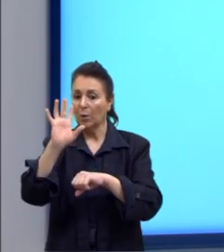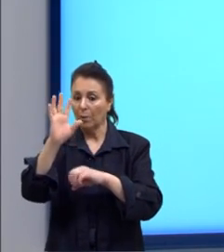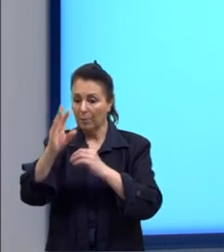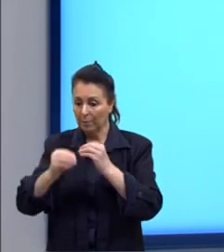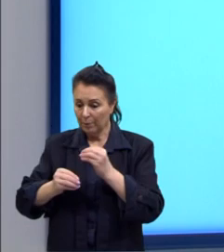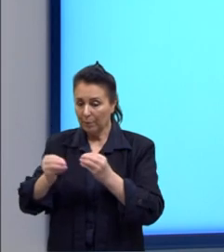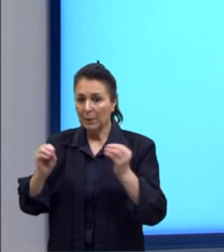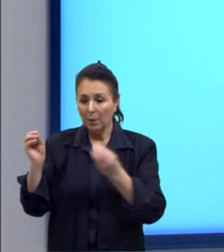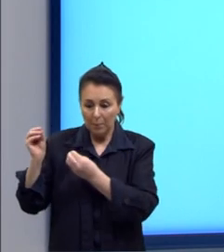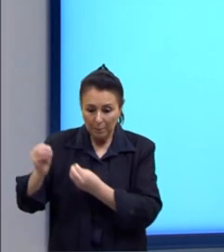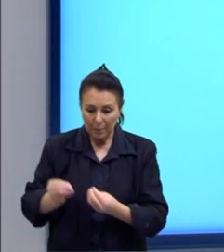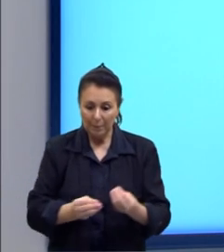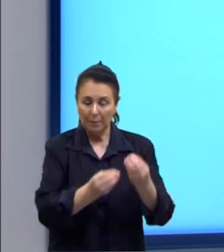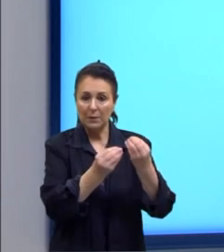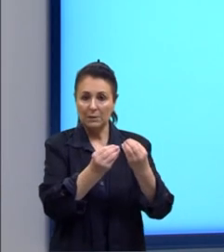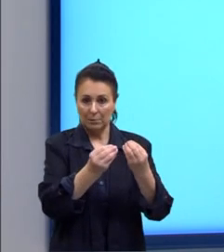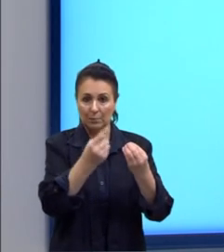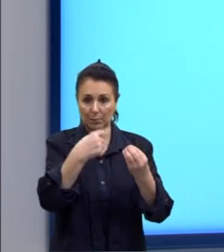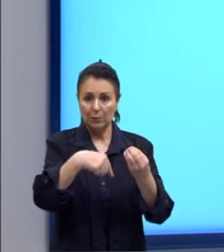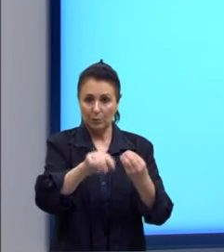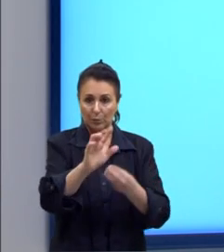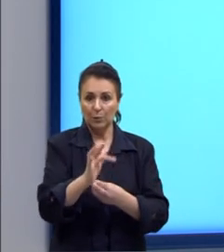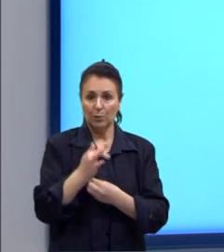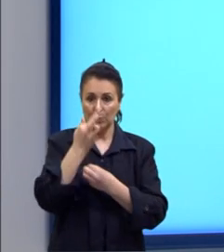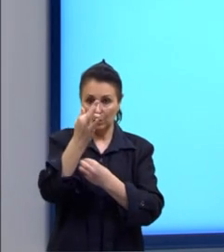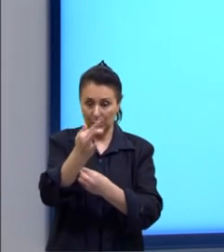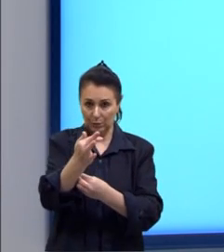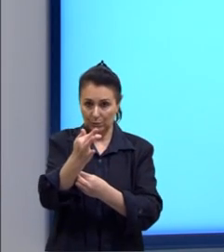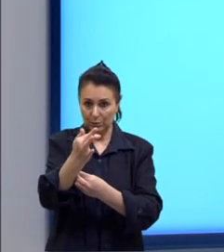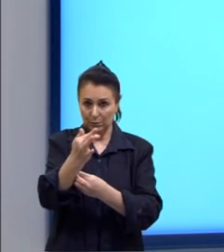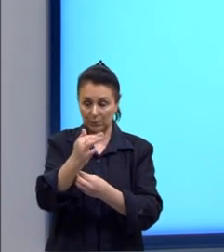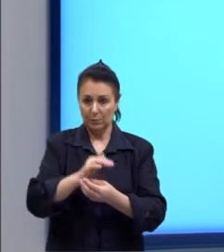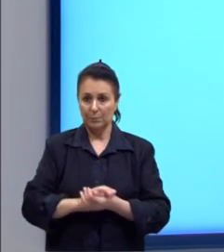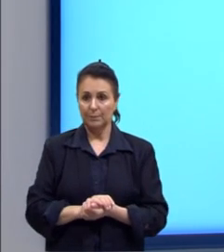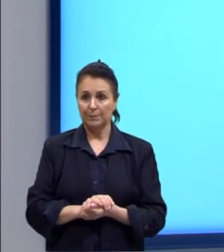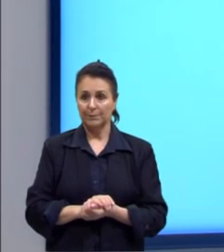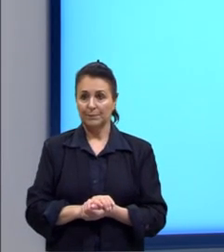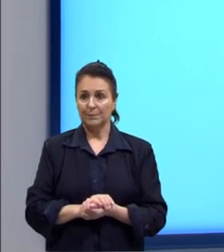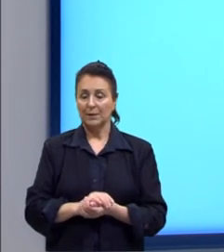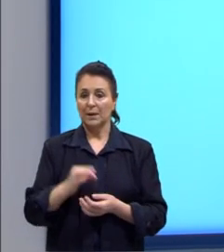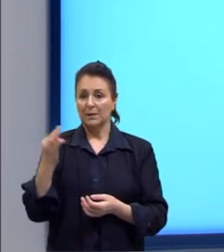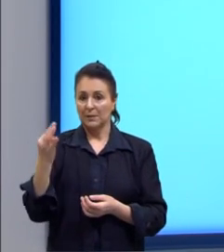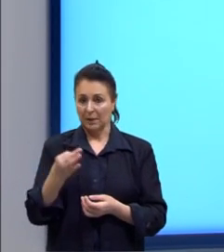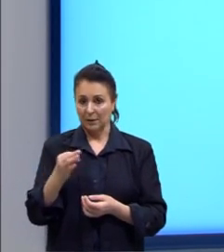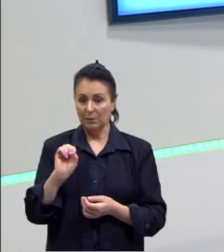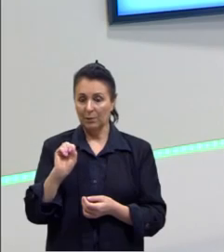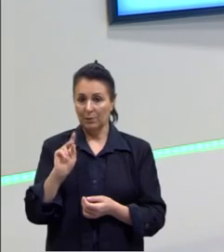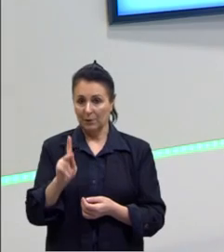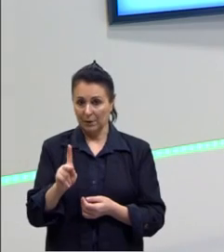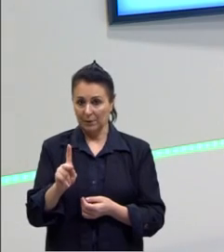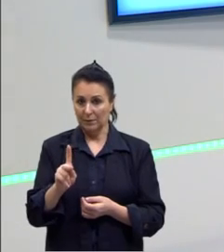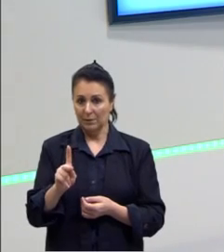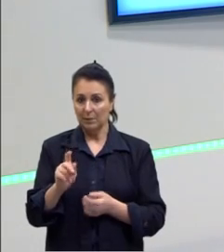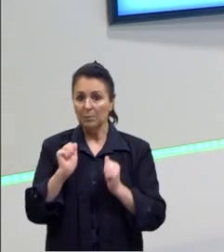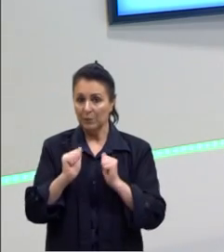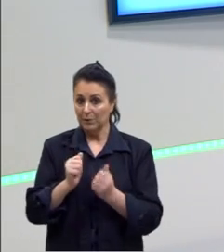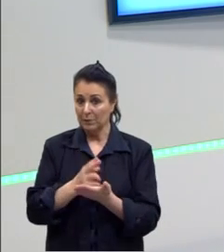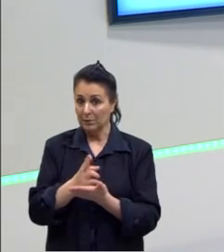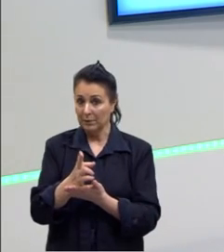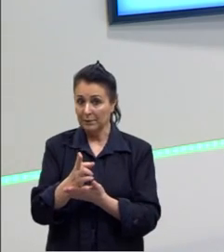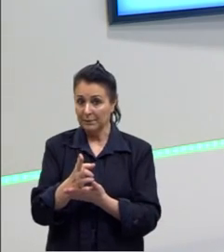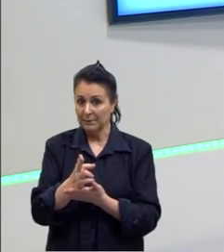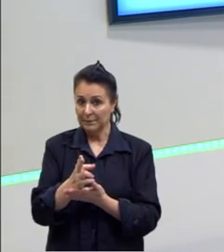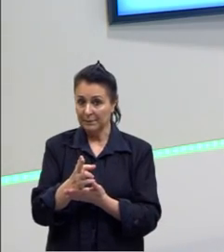ascendentes elas não ter a doença tá ela não expressado esse certo até aqui gente podemos diante